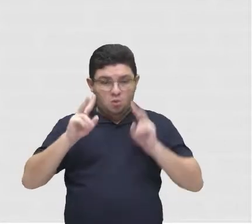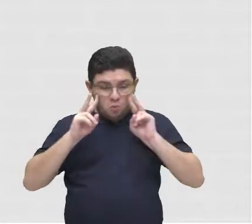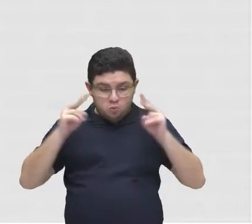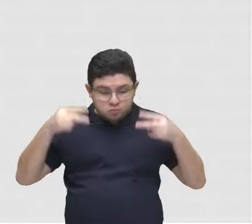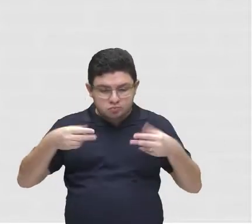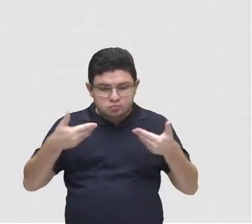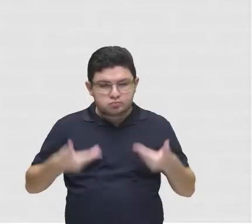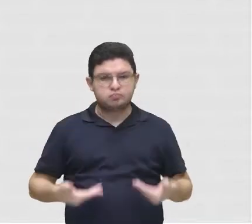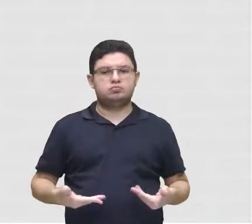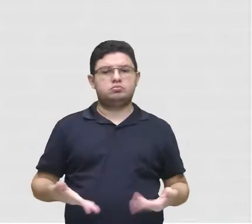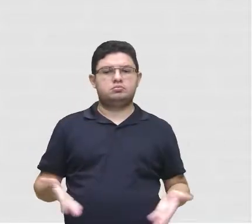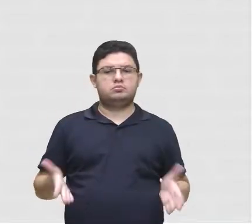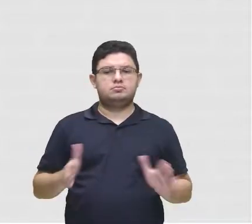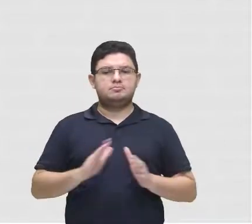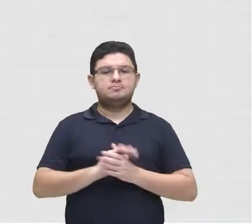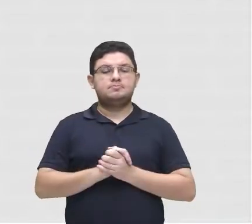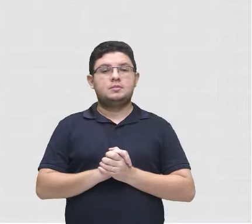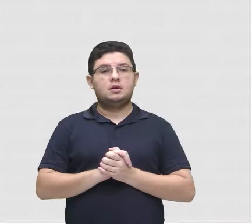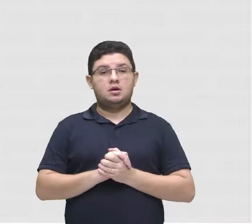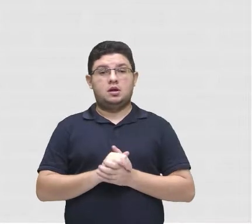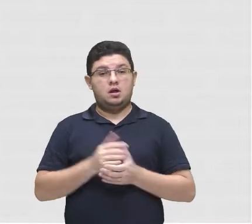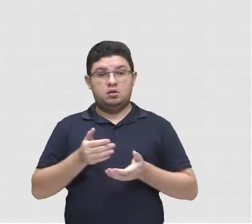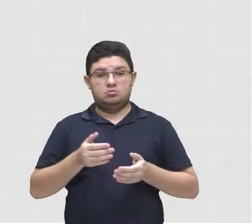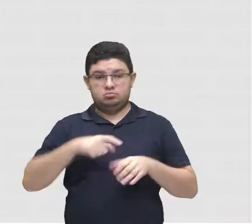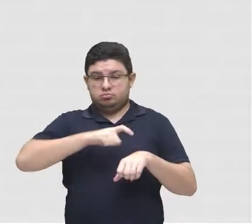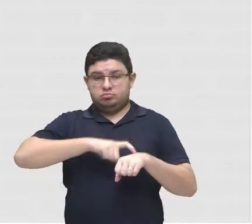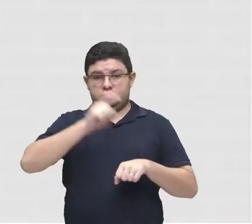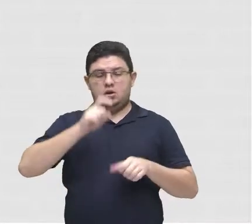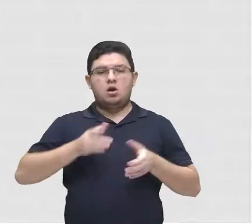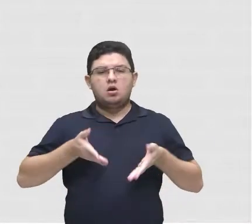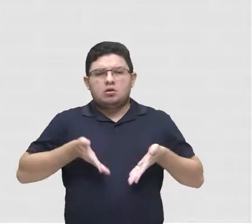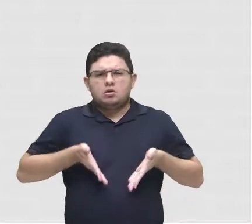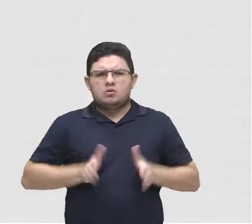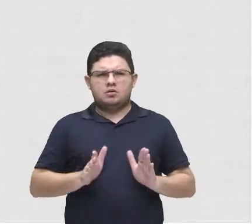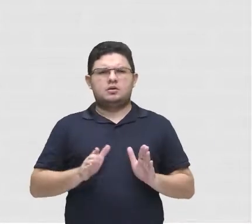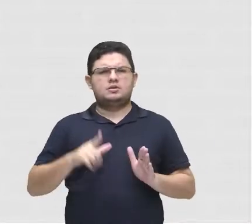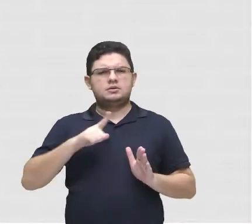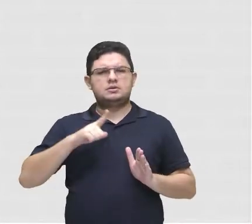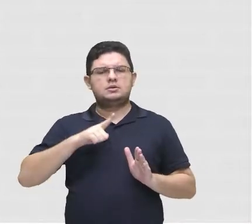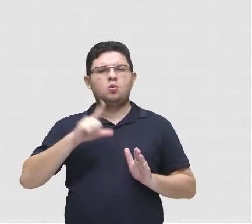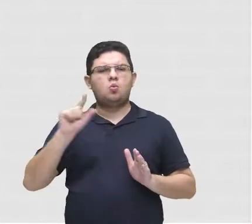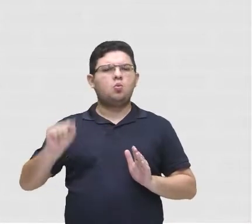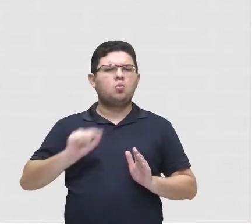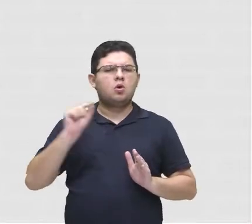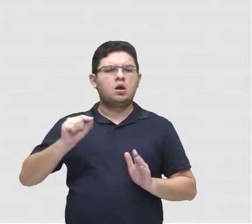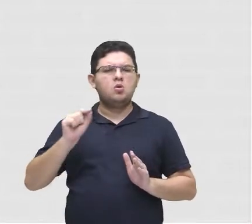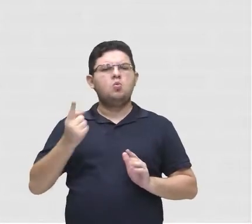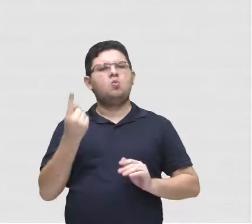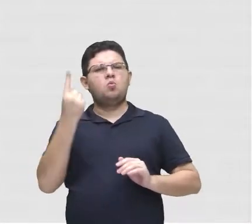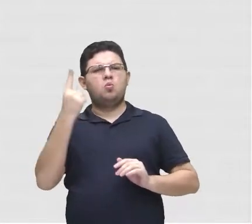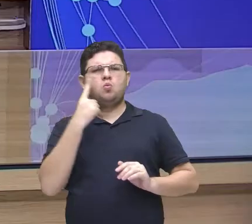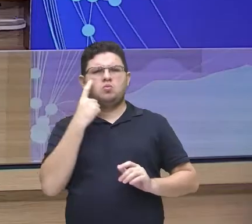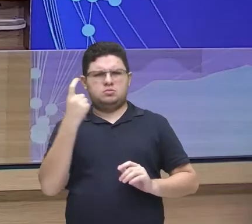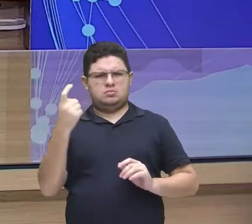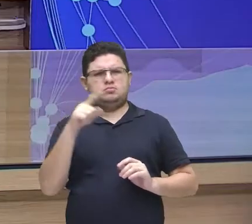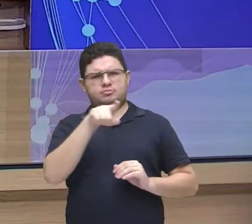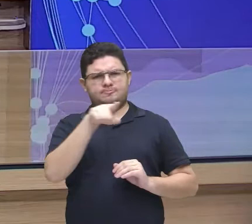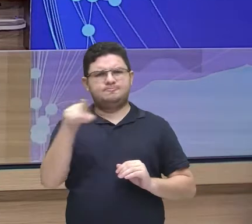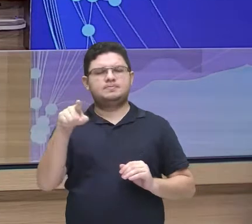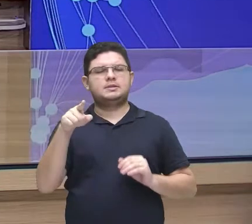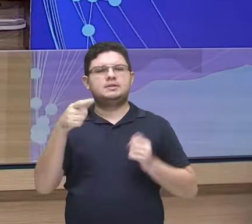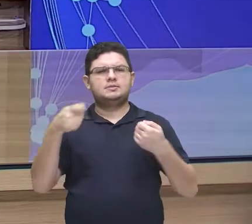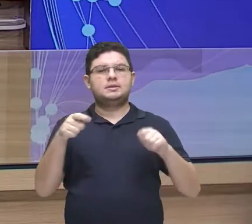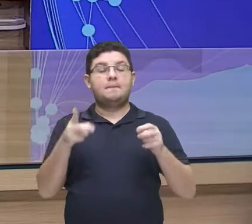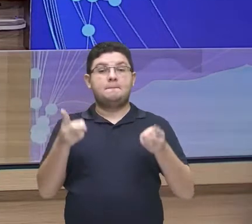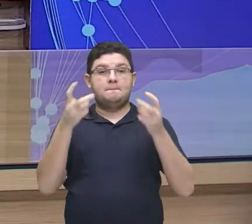que essa criança nasce, ele tem uma observação interessante, que todos vocês precisam perceber. A